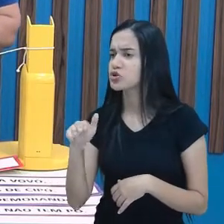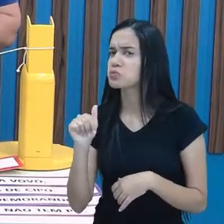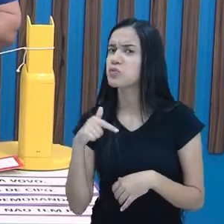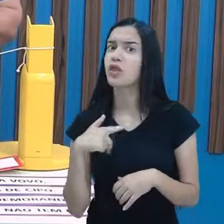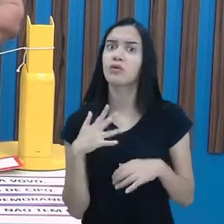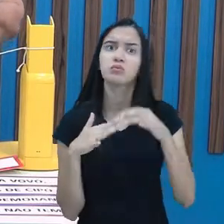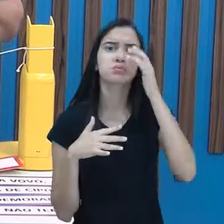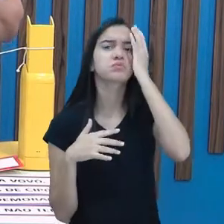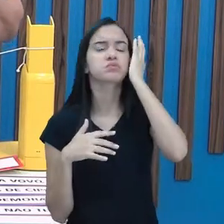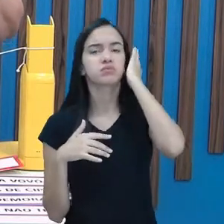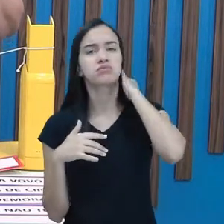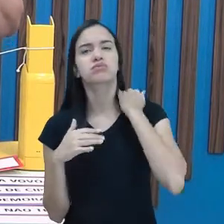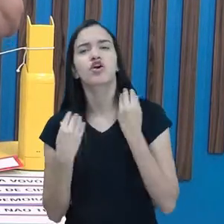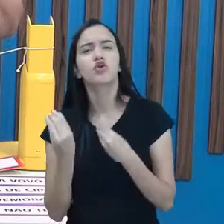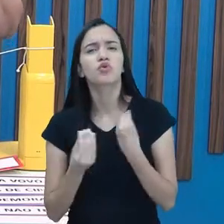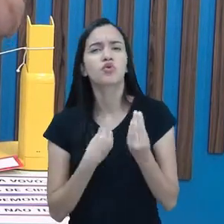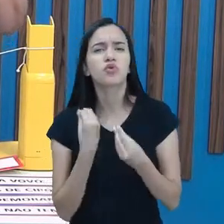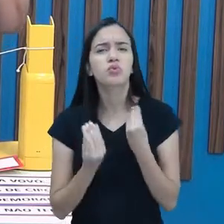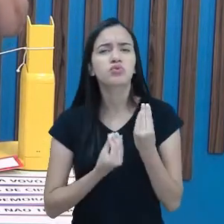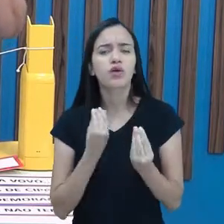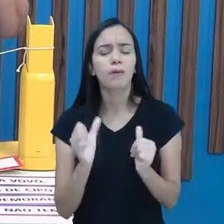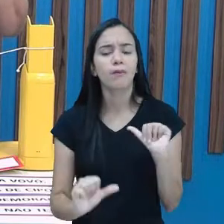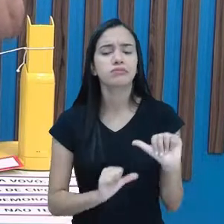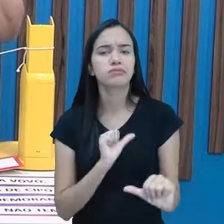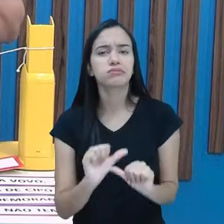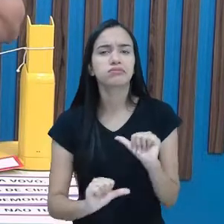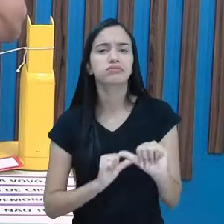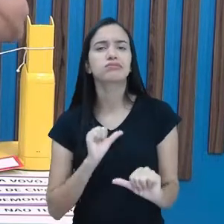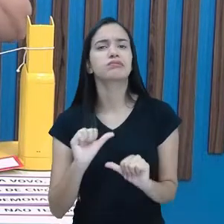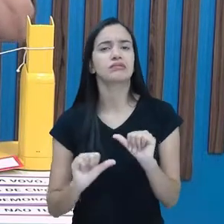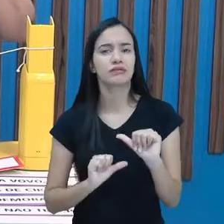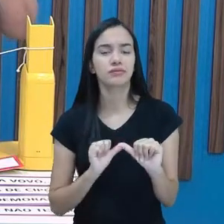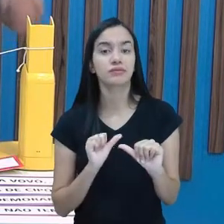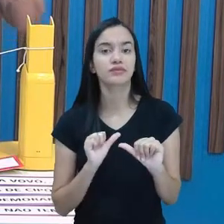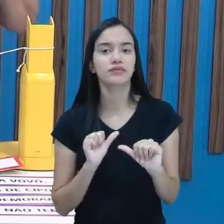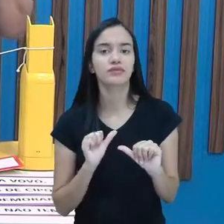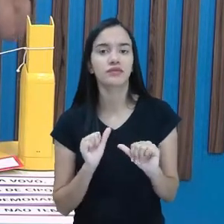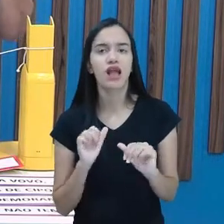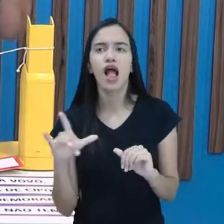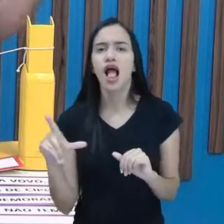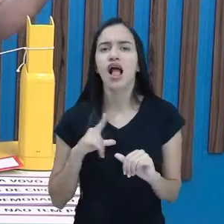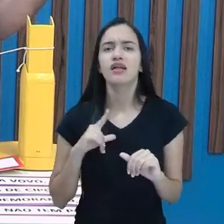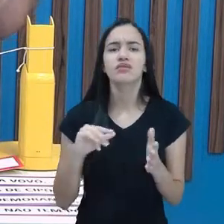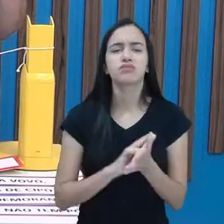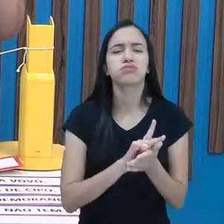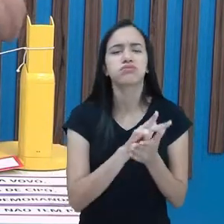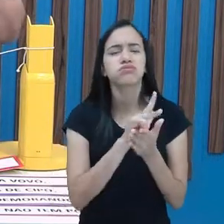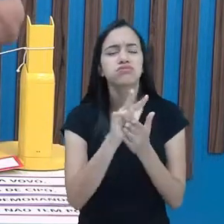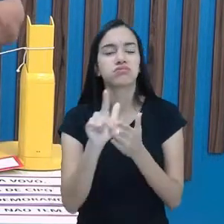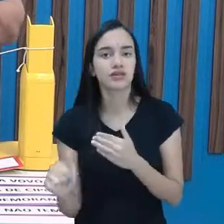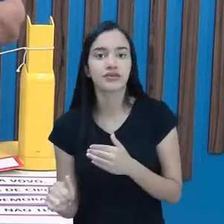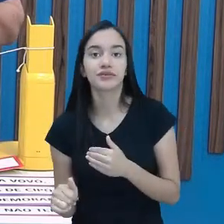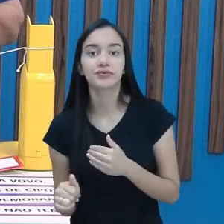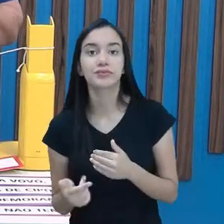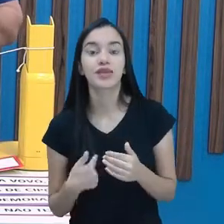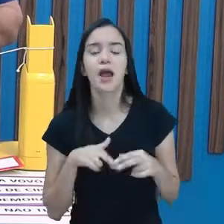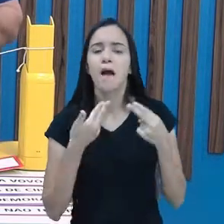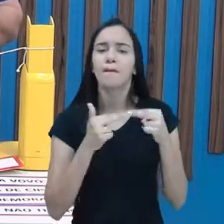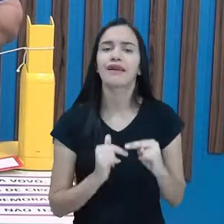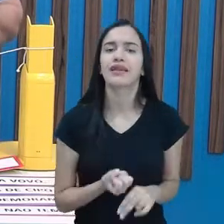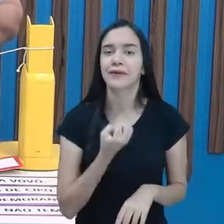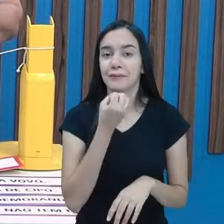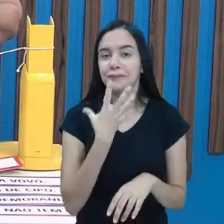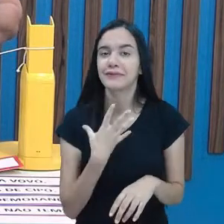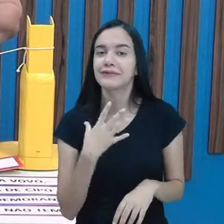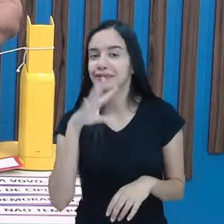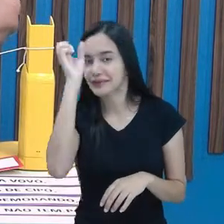Não conhecia com roxinol. Como a gente vai modificando. E assim, tem versões diferentes. Então, a parlenda é sempre bom, porque a